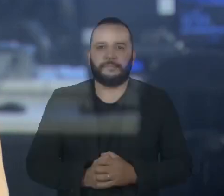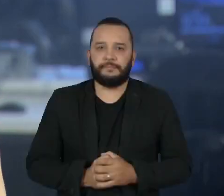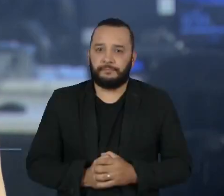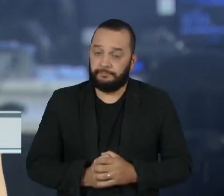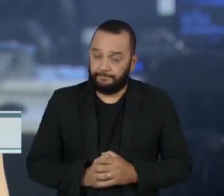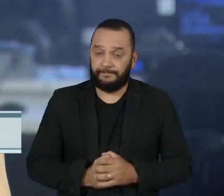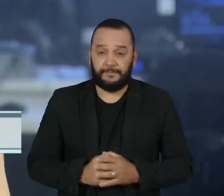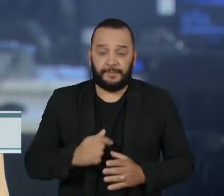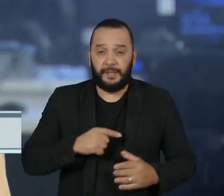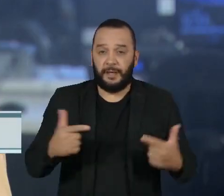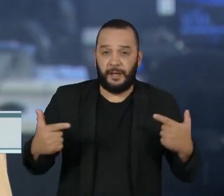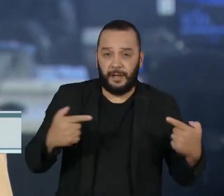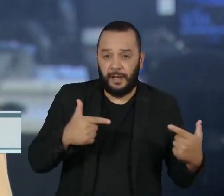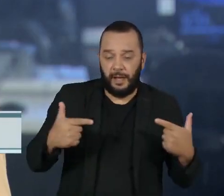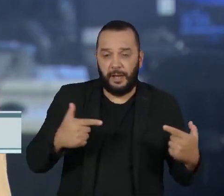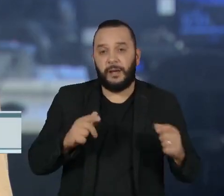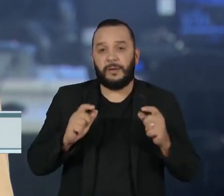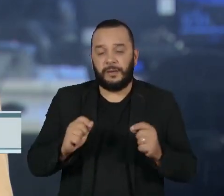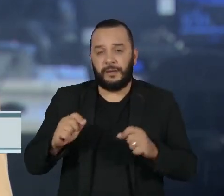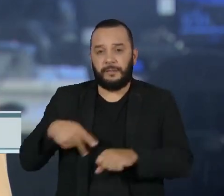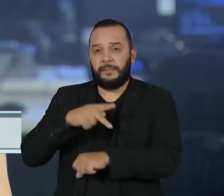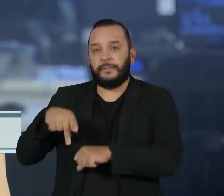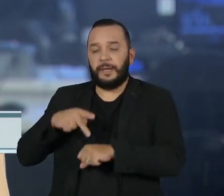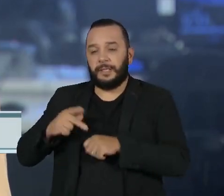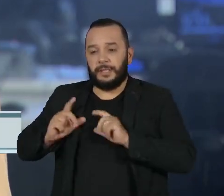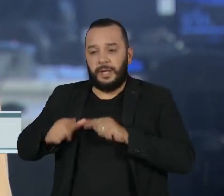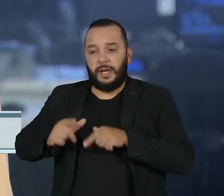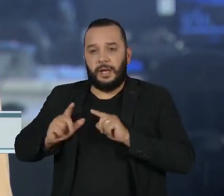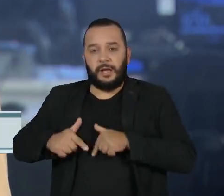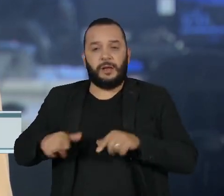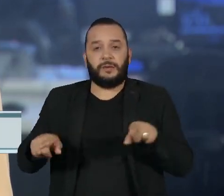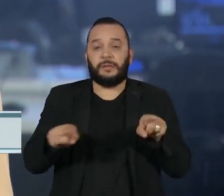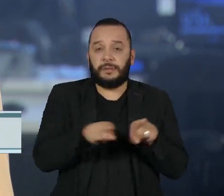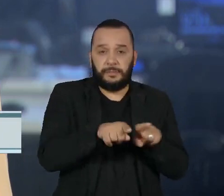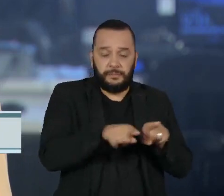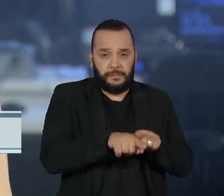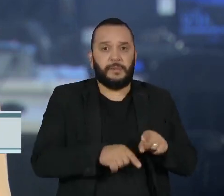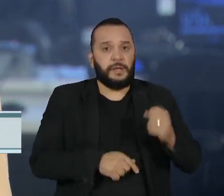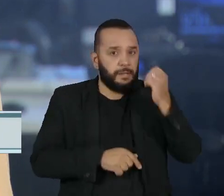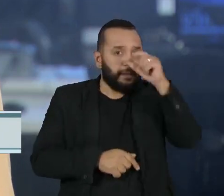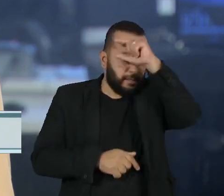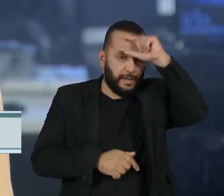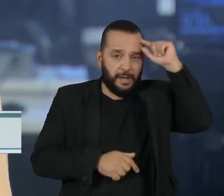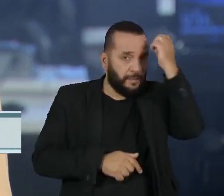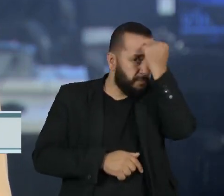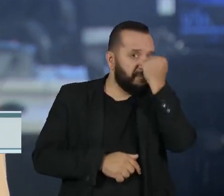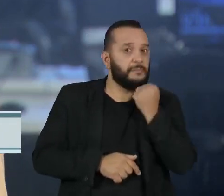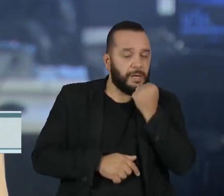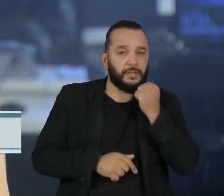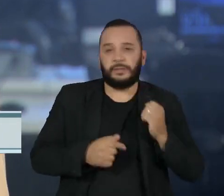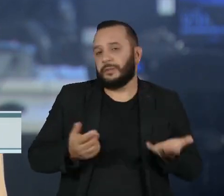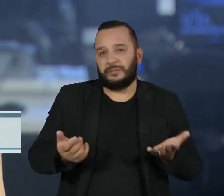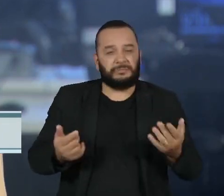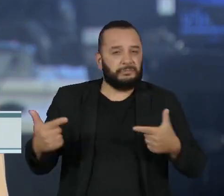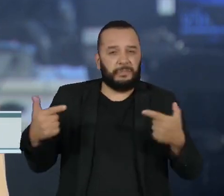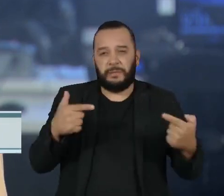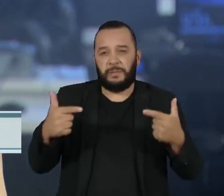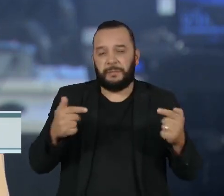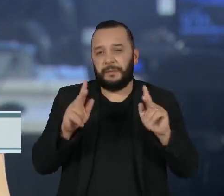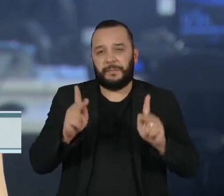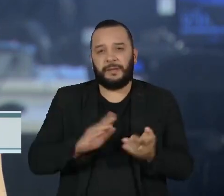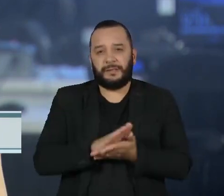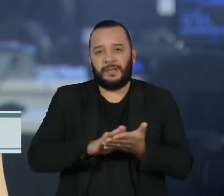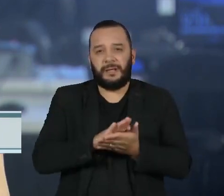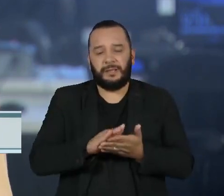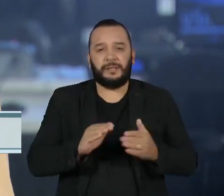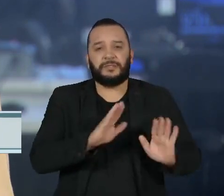o conflito entre Israel e ramá chega ao 20º dia sem solução no horizonte os mortos por bombardeios Na Faixa